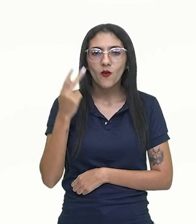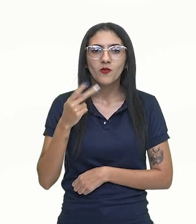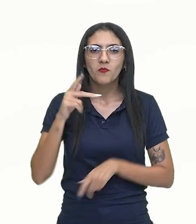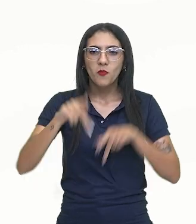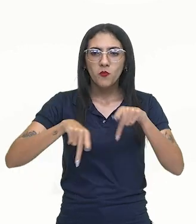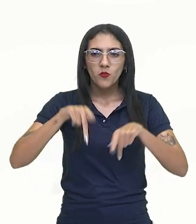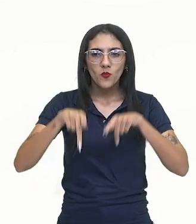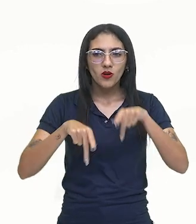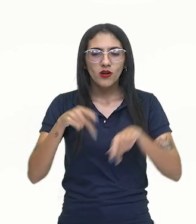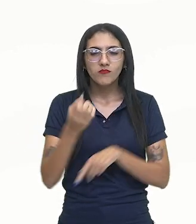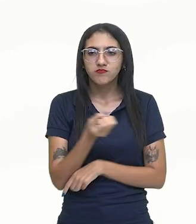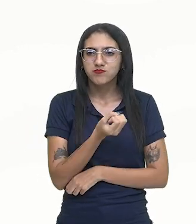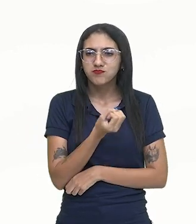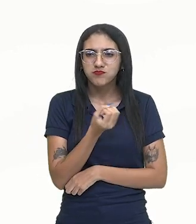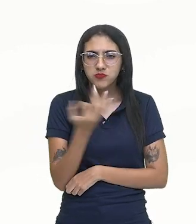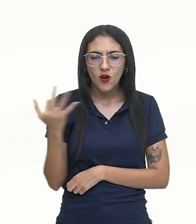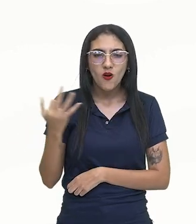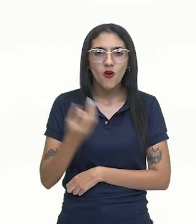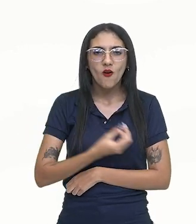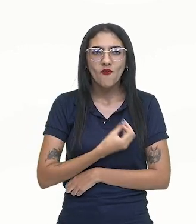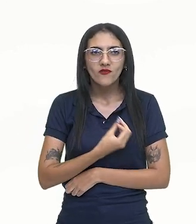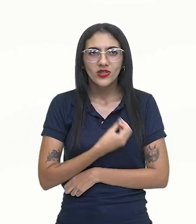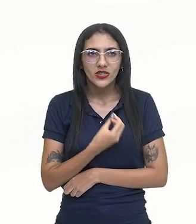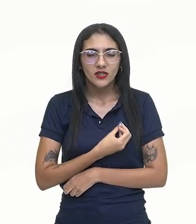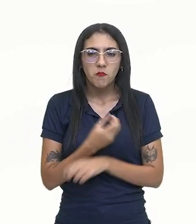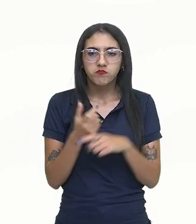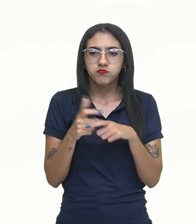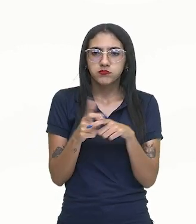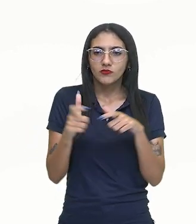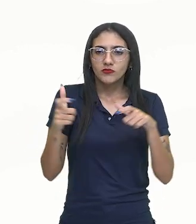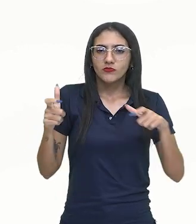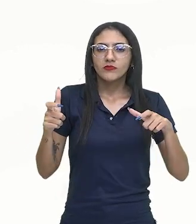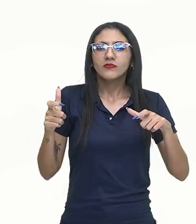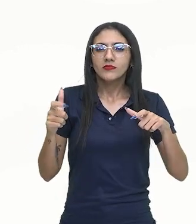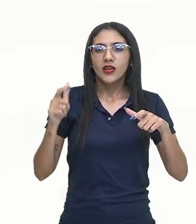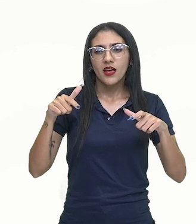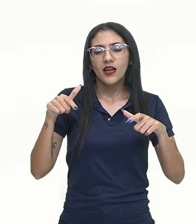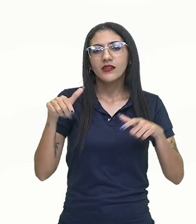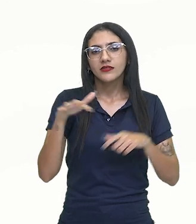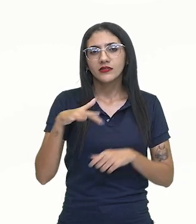populada, que tem a maior quantidade de pessoas vivendo, é a área